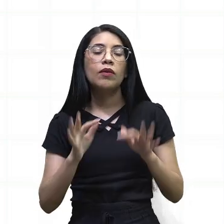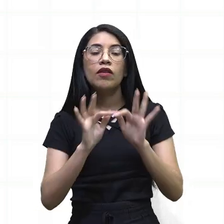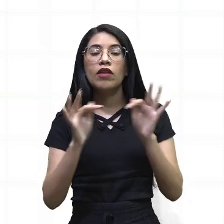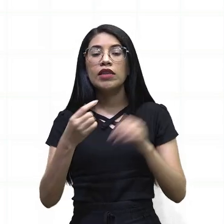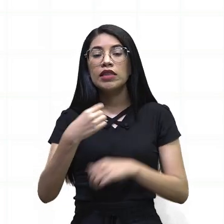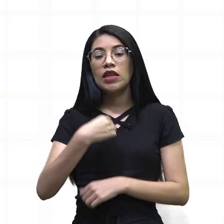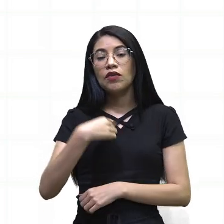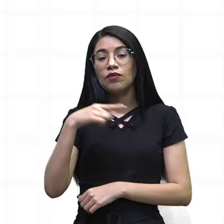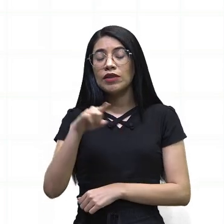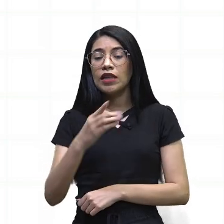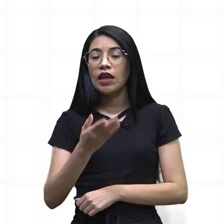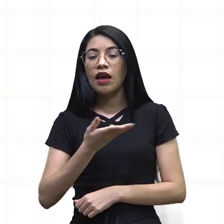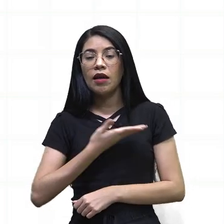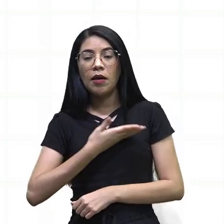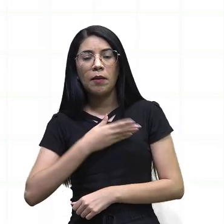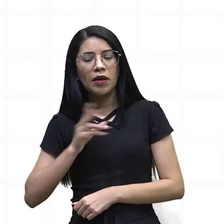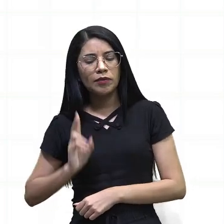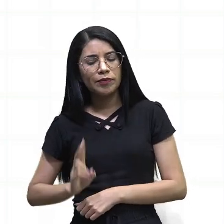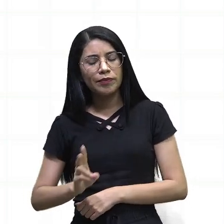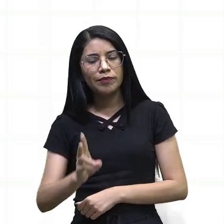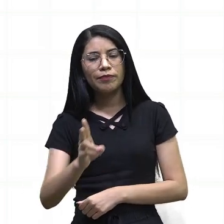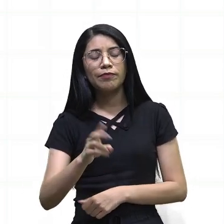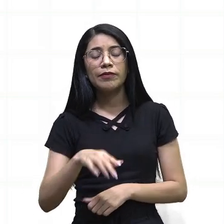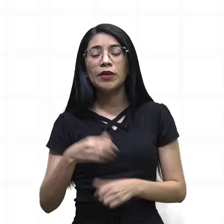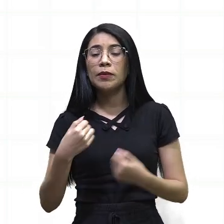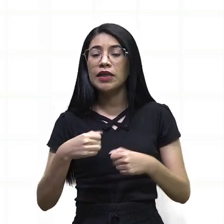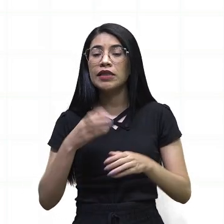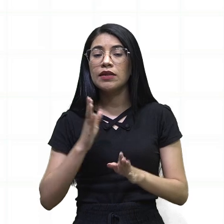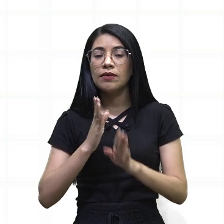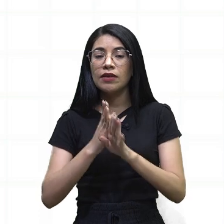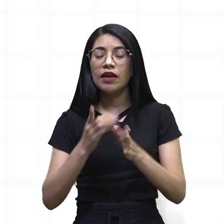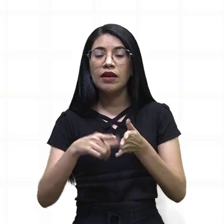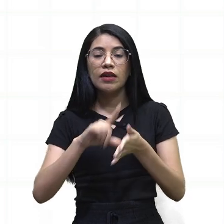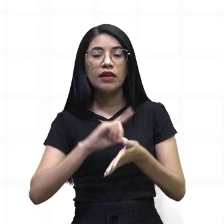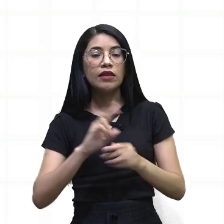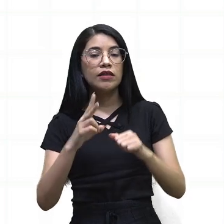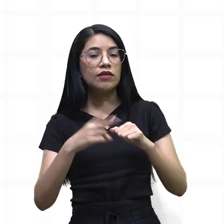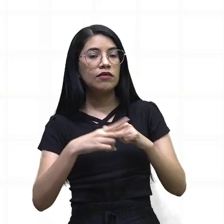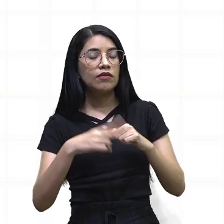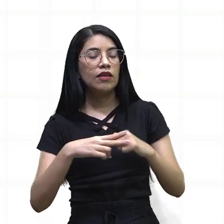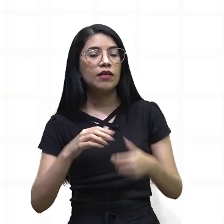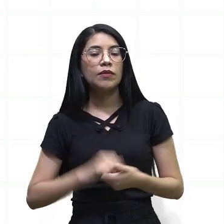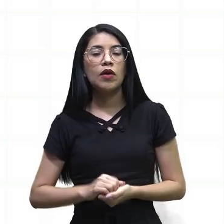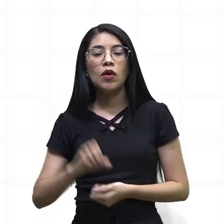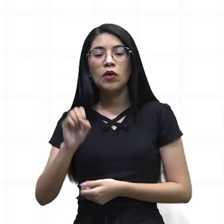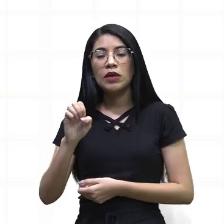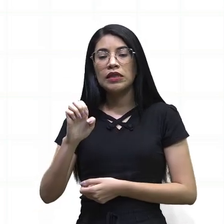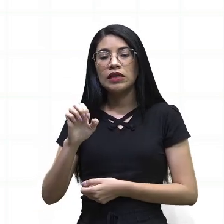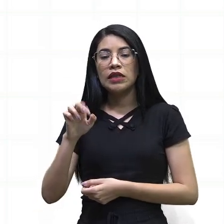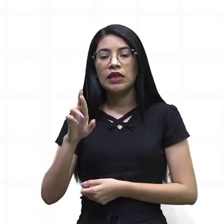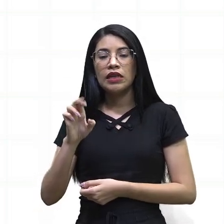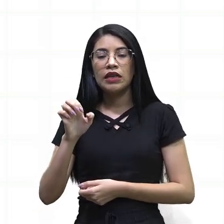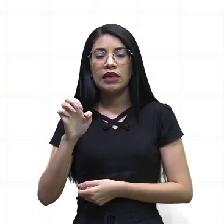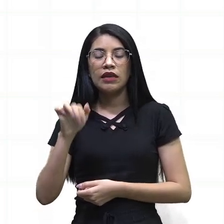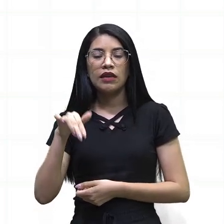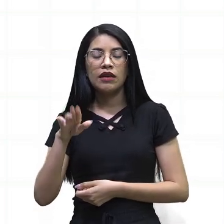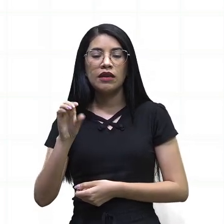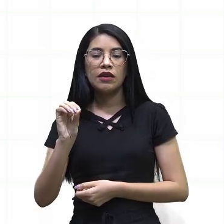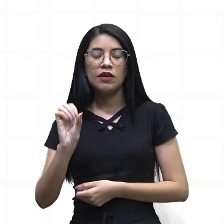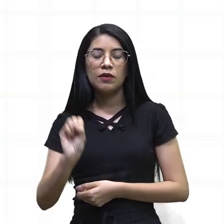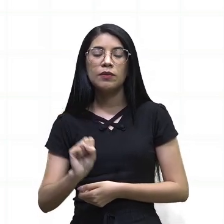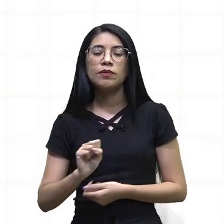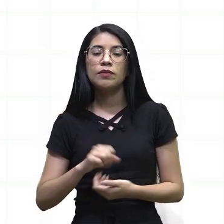para sempre. Novamente, identifica primeiro o verbo. Seremos, do verbo ser,